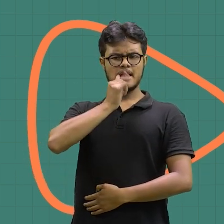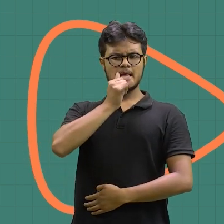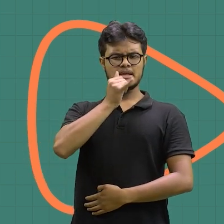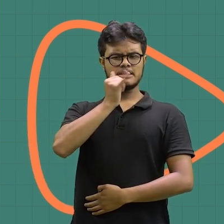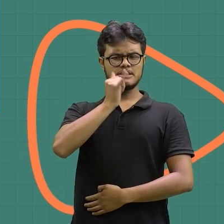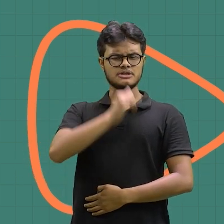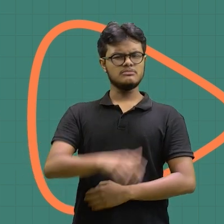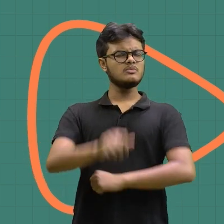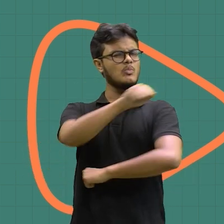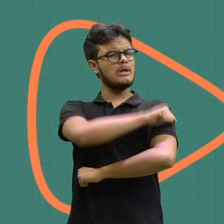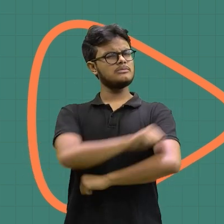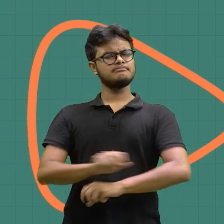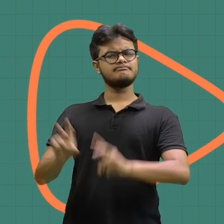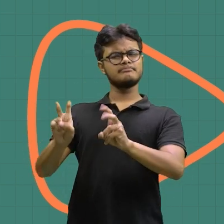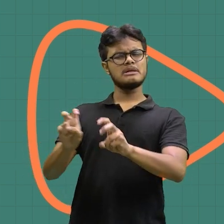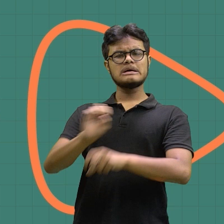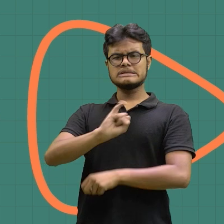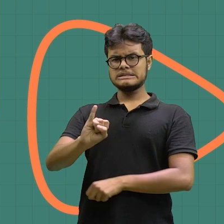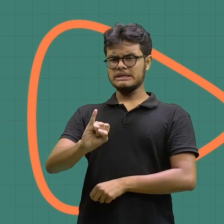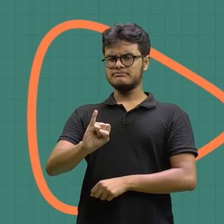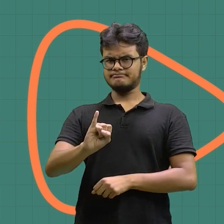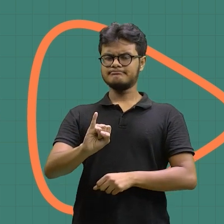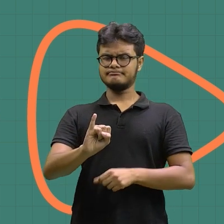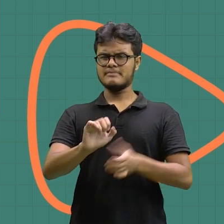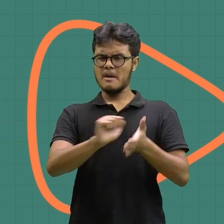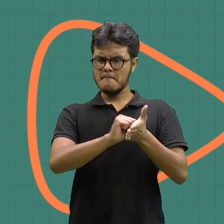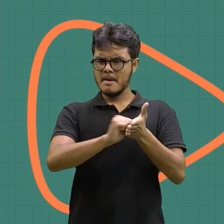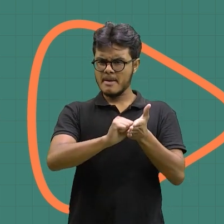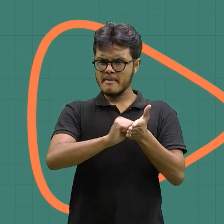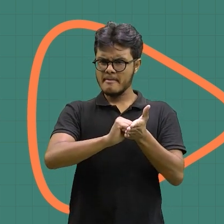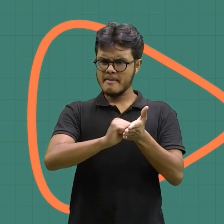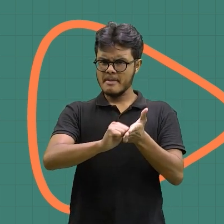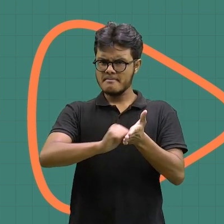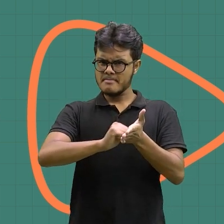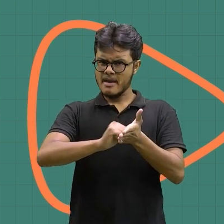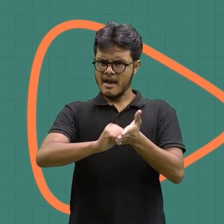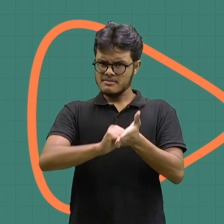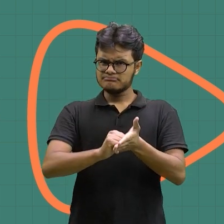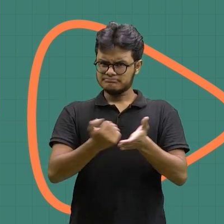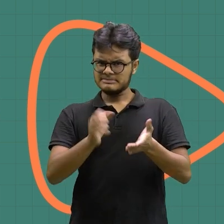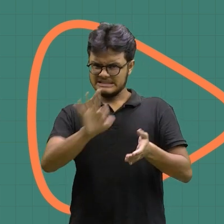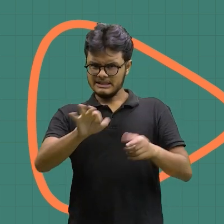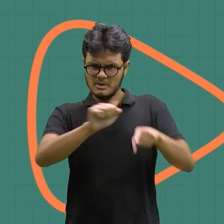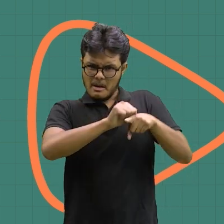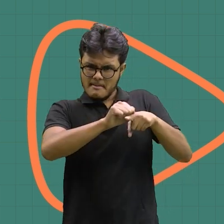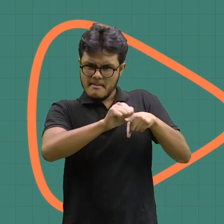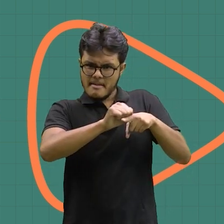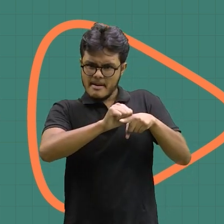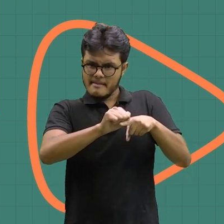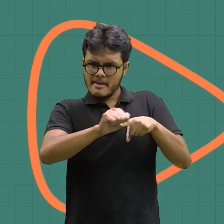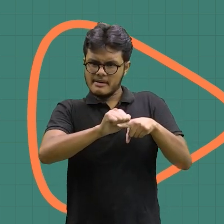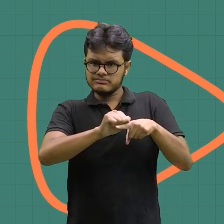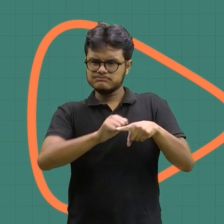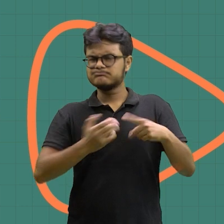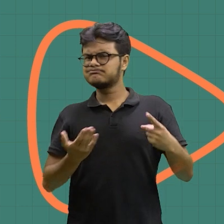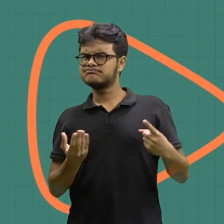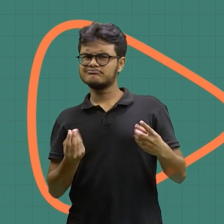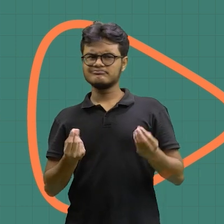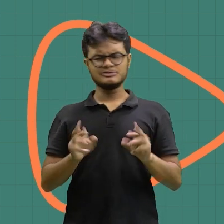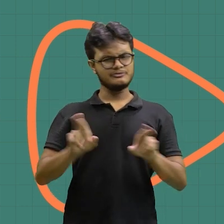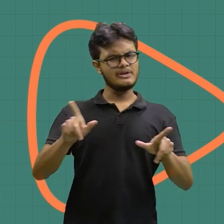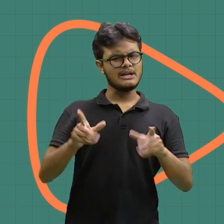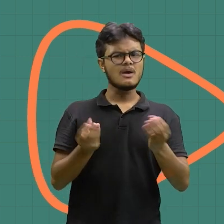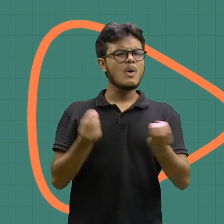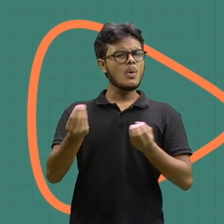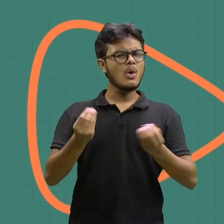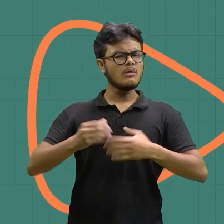que, ao eletrizar por atrito um canudo de refresco com papel toalha, foi possível grudar o canudo em uma parede, mas o papel toalha não. Assinale a